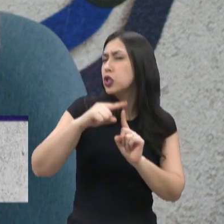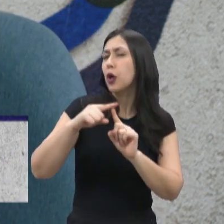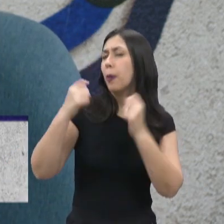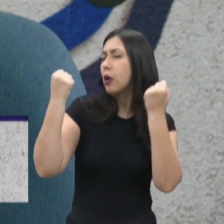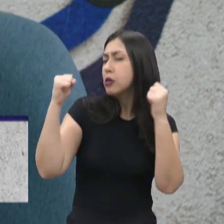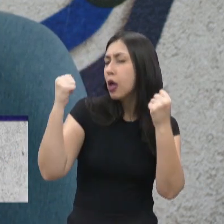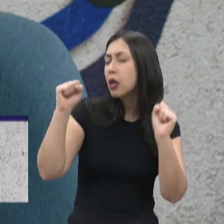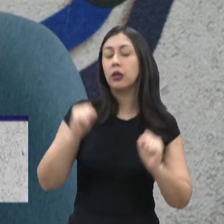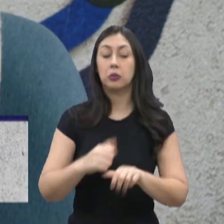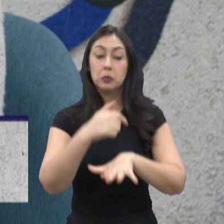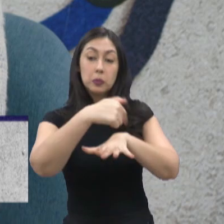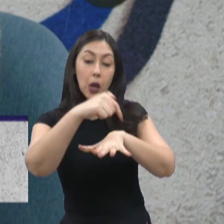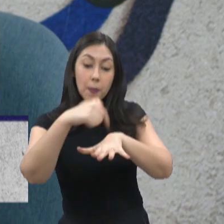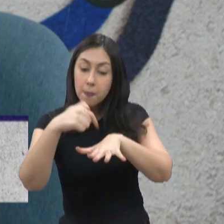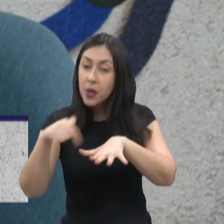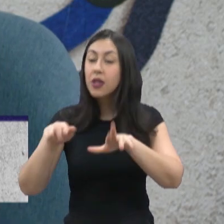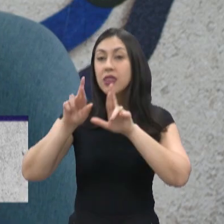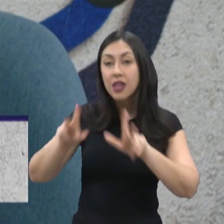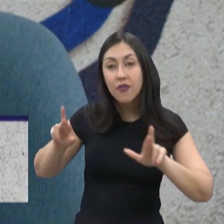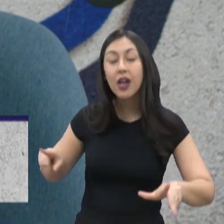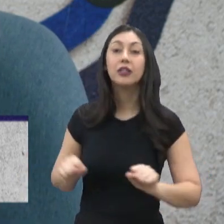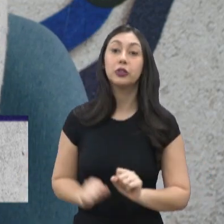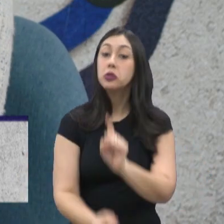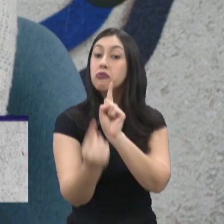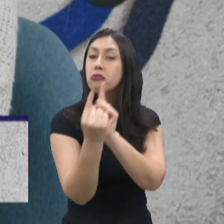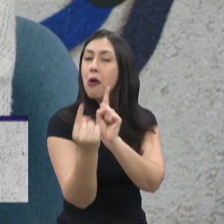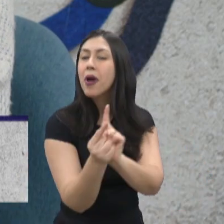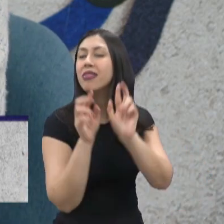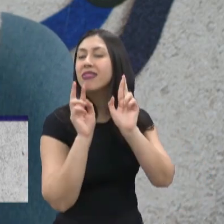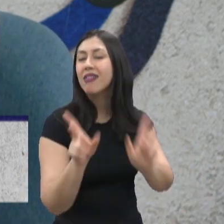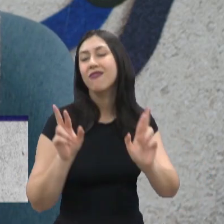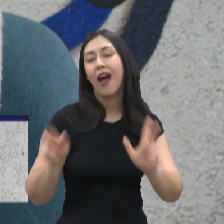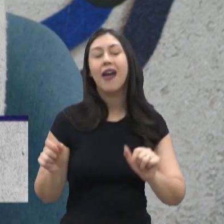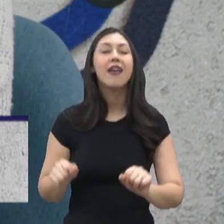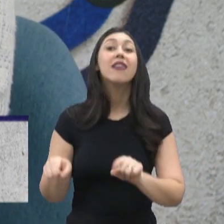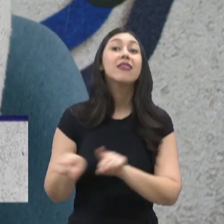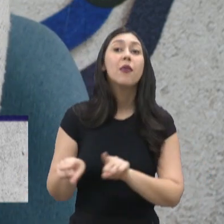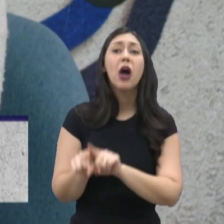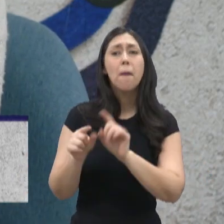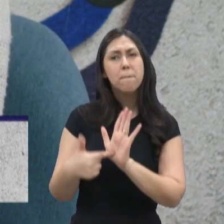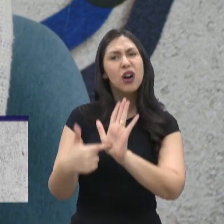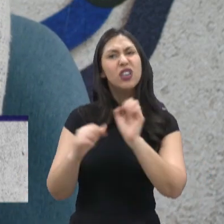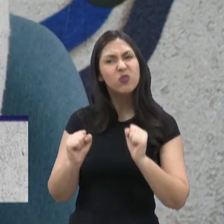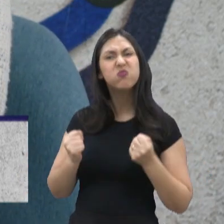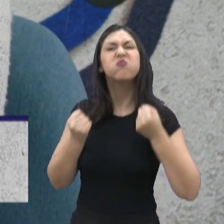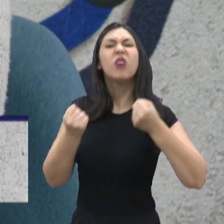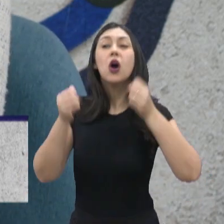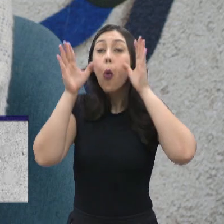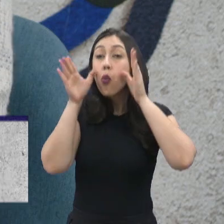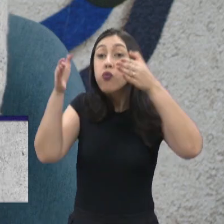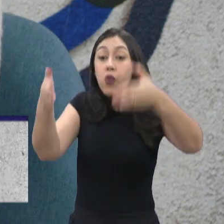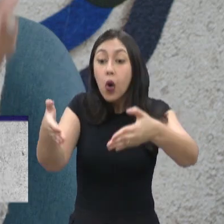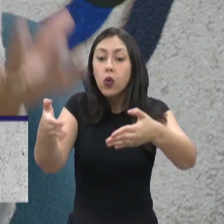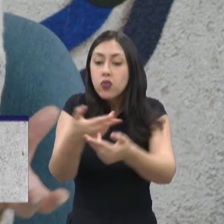Modalidades diferentes, tipos de atendimento diferentes, colocar aí, né, o teu empenho, colocar o seu foco em coisas